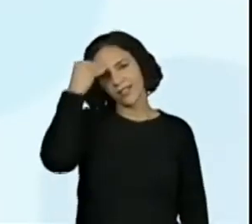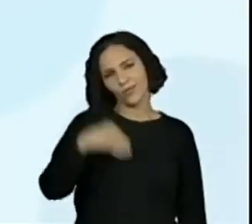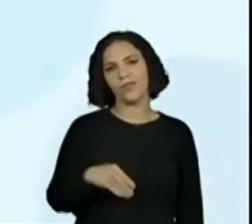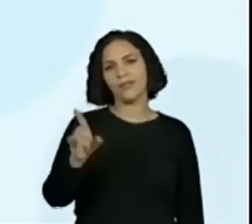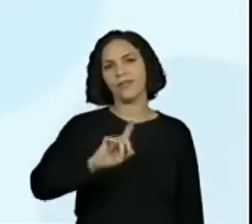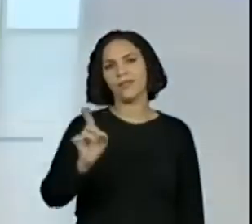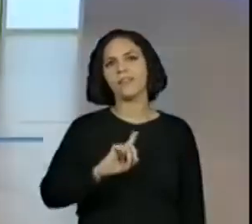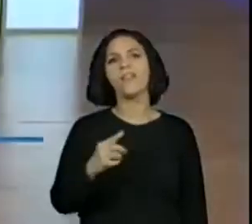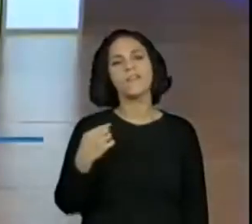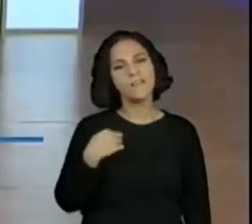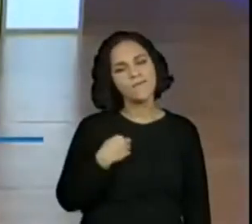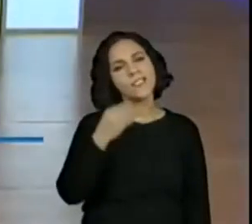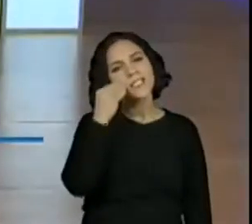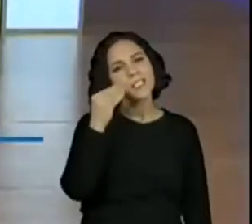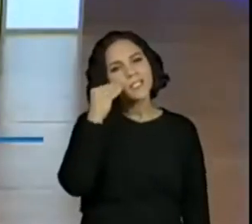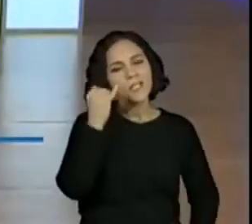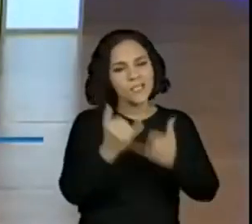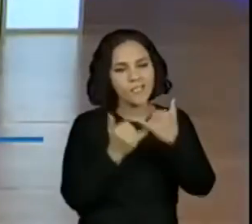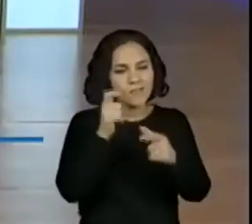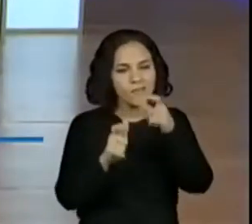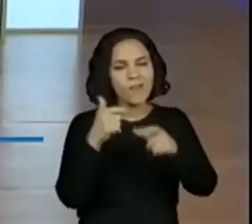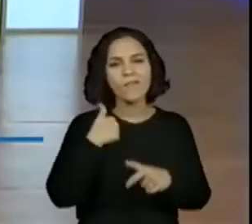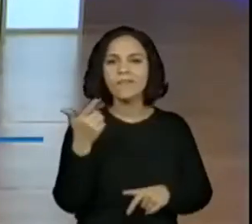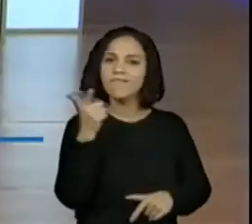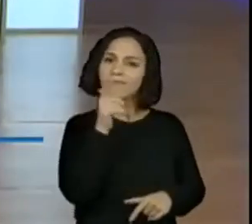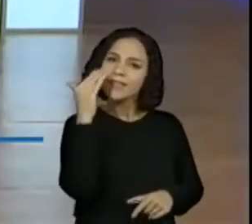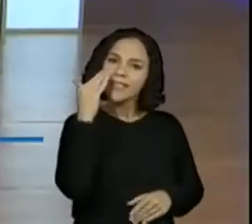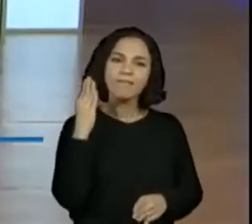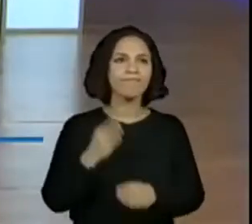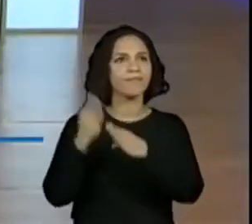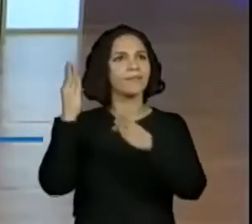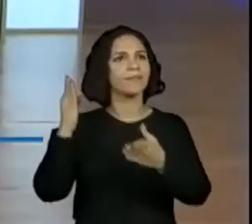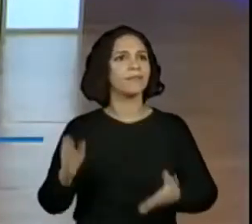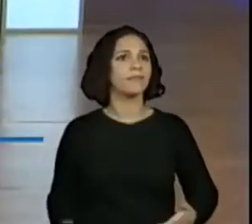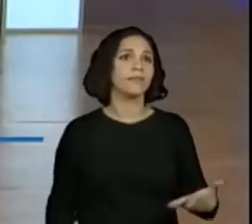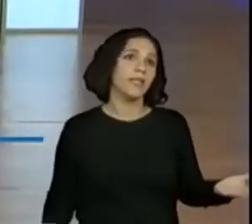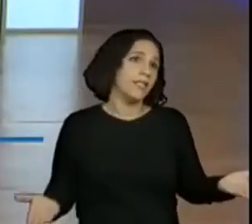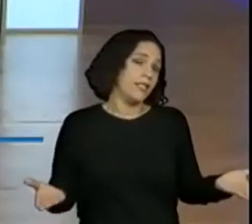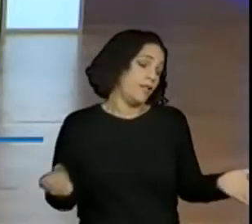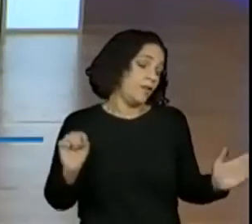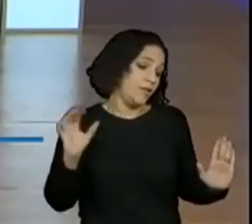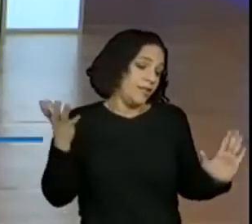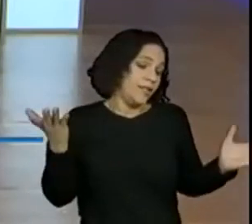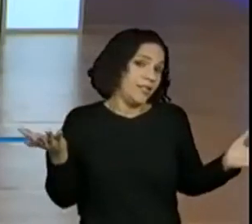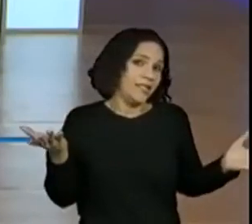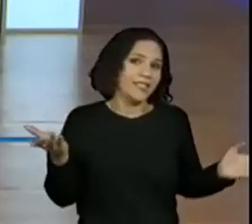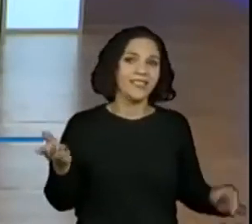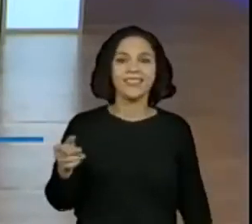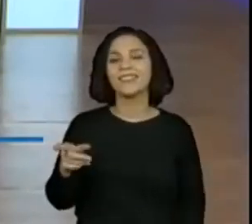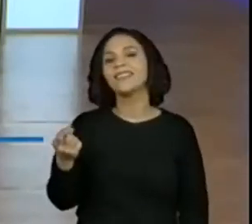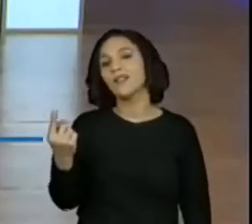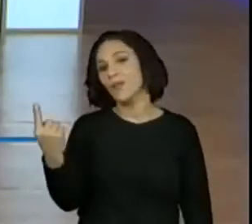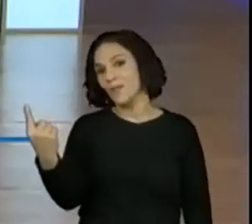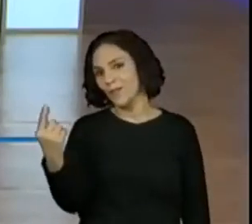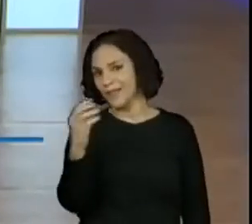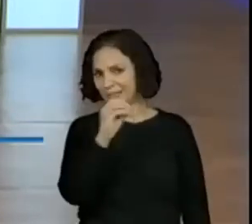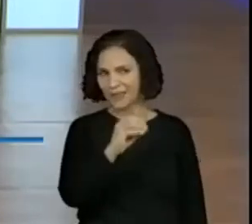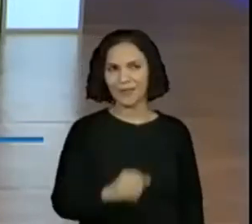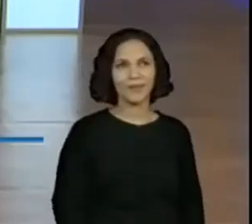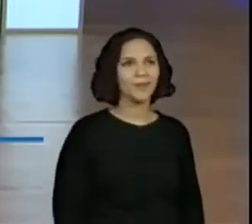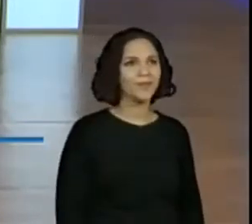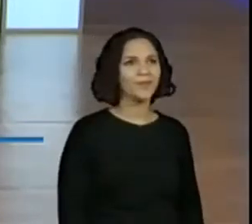desistir eu sempre vou inventar jogos para eu tentar ganhar o que não está acontecendo que eu não estou ganhando a professora Magnólia é uma ideia é isso aí